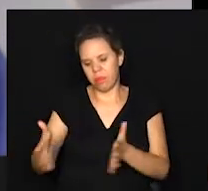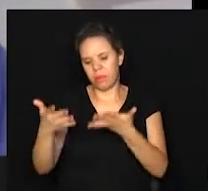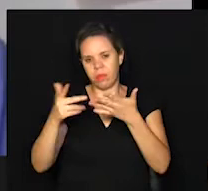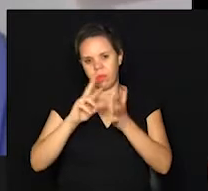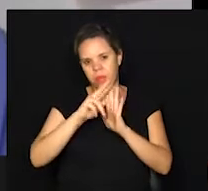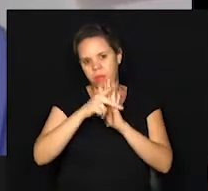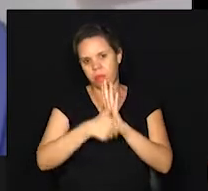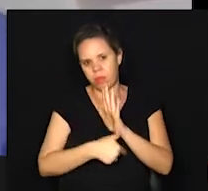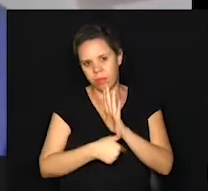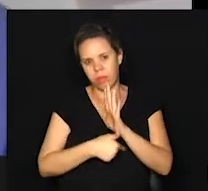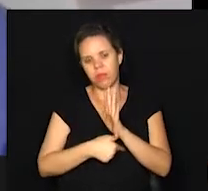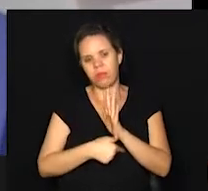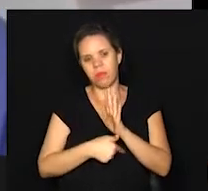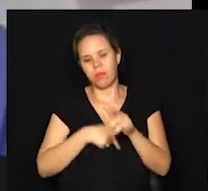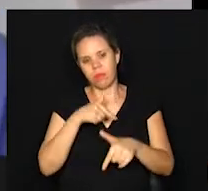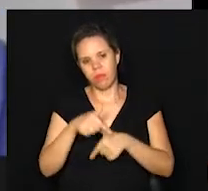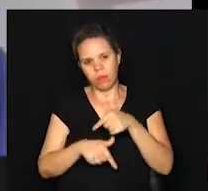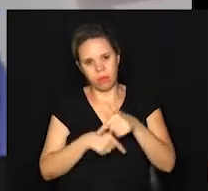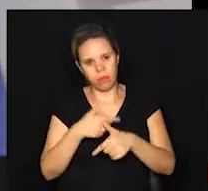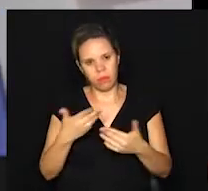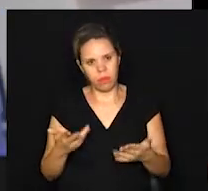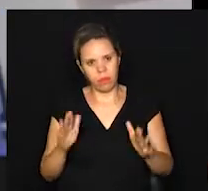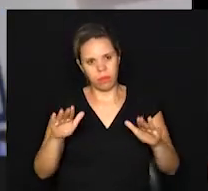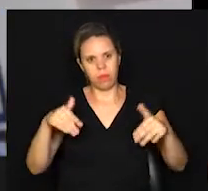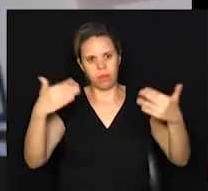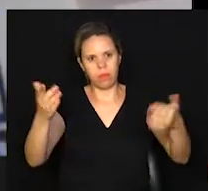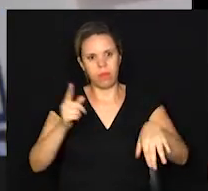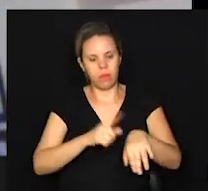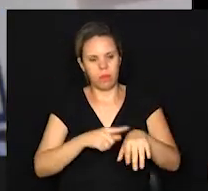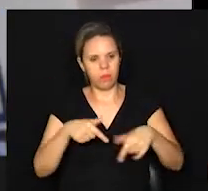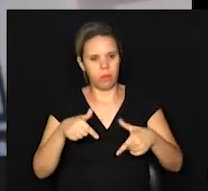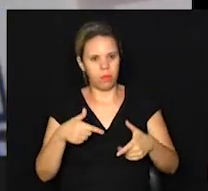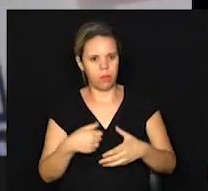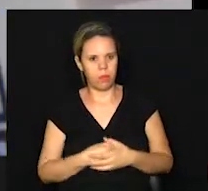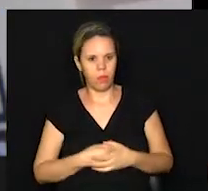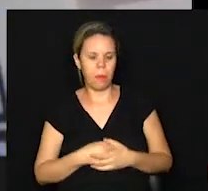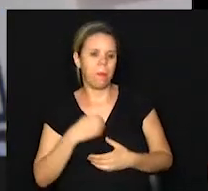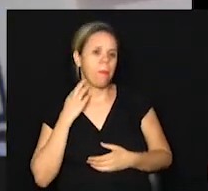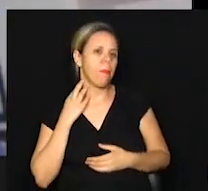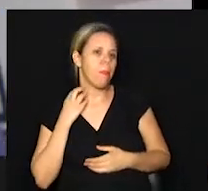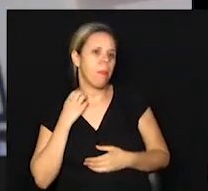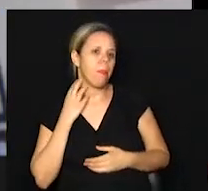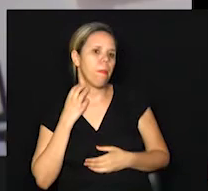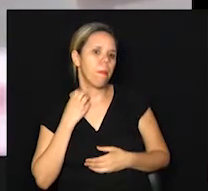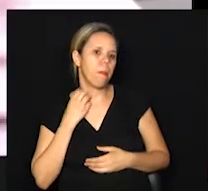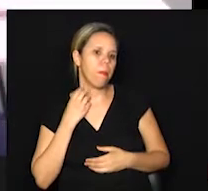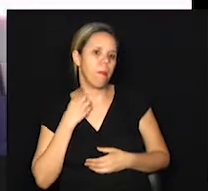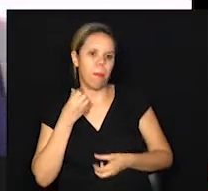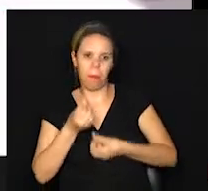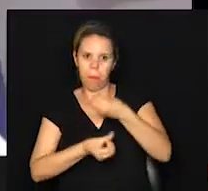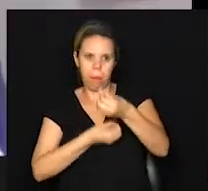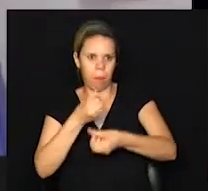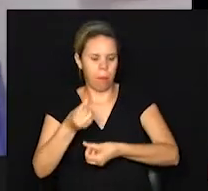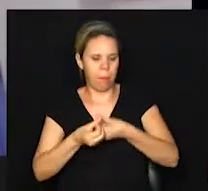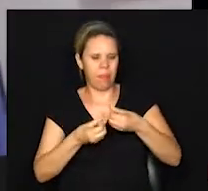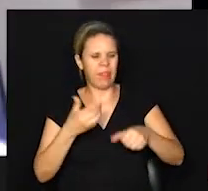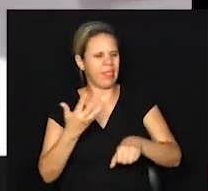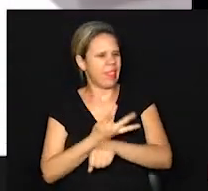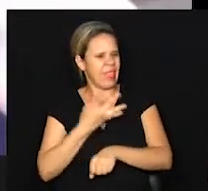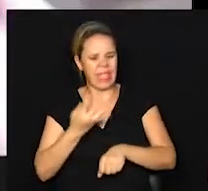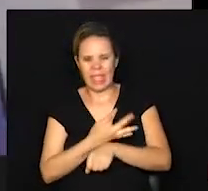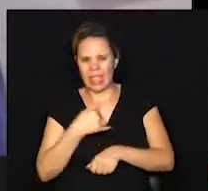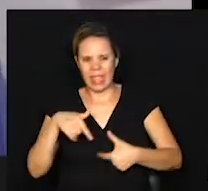série de demandas, né? Inclusive fora do horário de trabalho. Ou seja, foi um semestre totalmente desgastante, em que